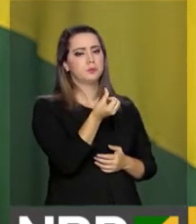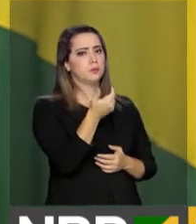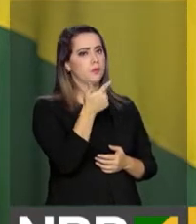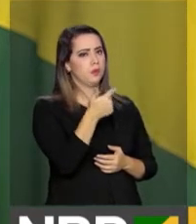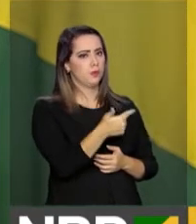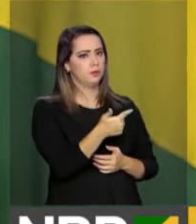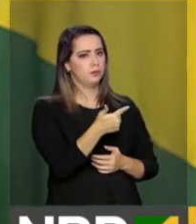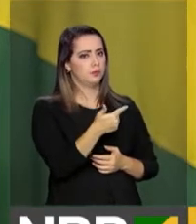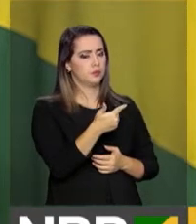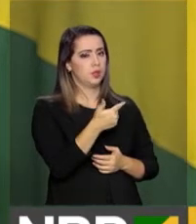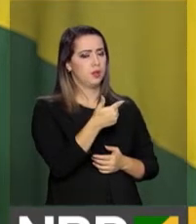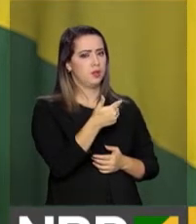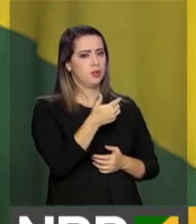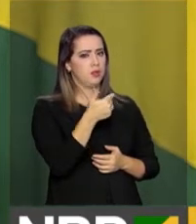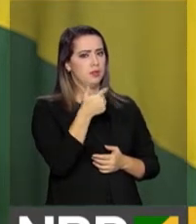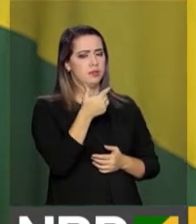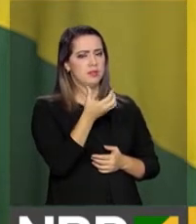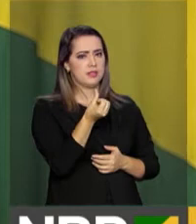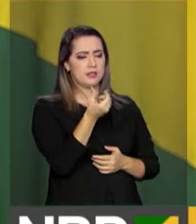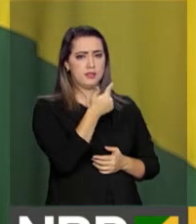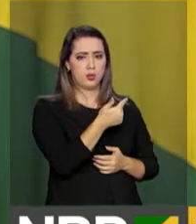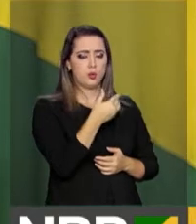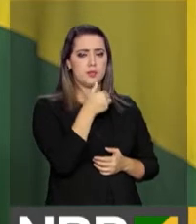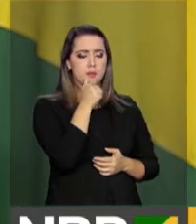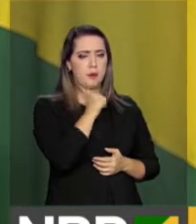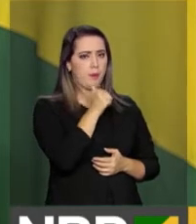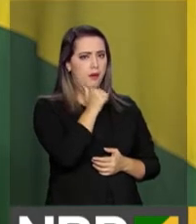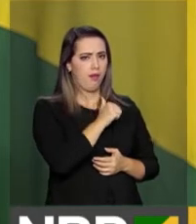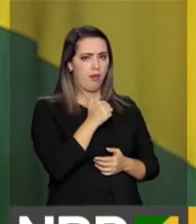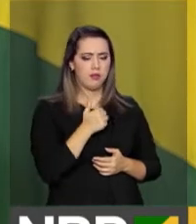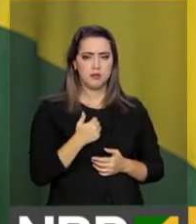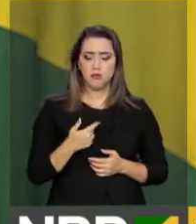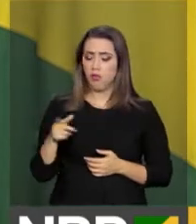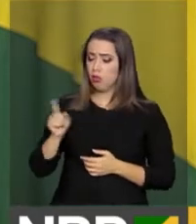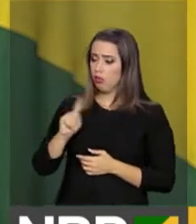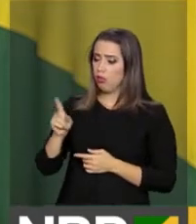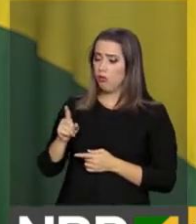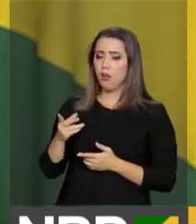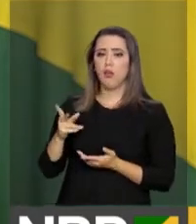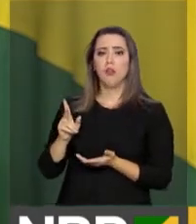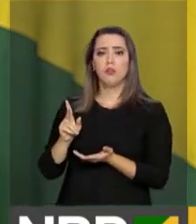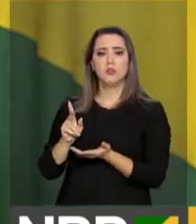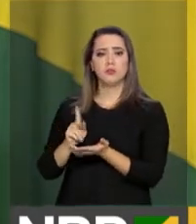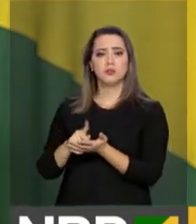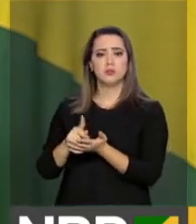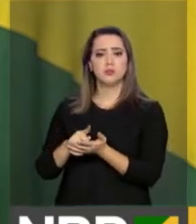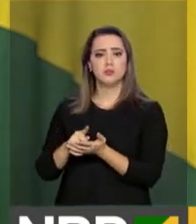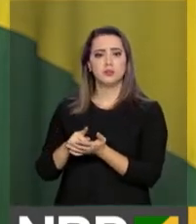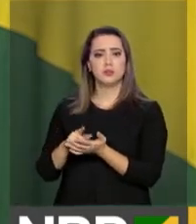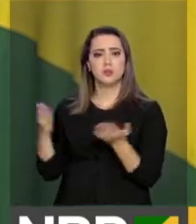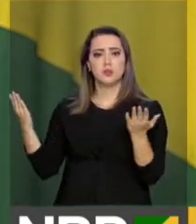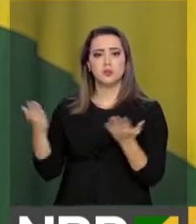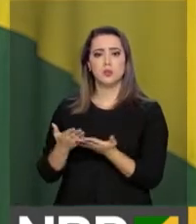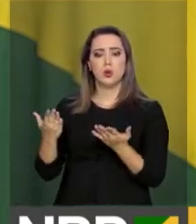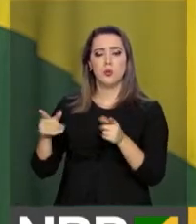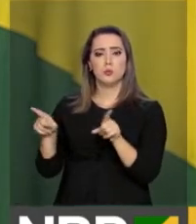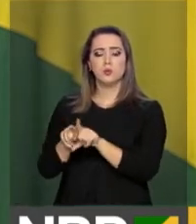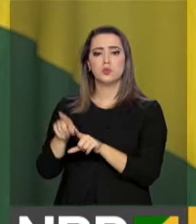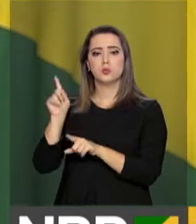62 63 anos para as mulheres se não porque na verdade hoje